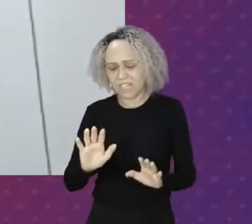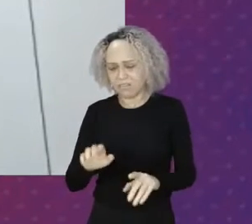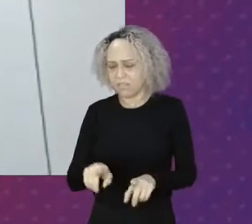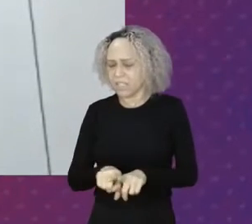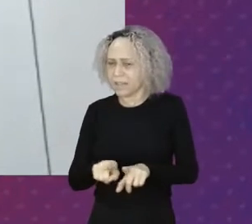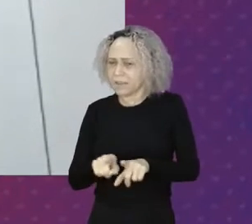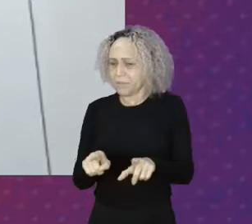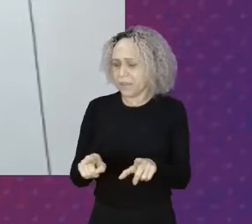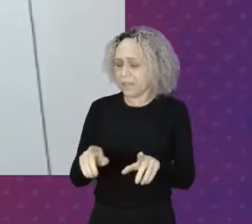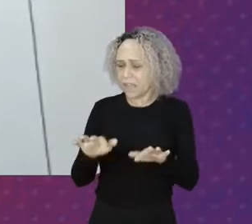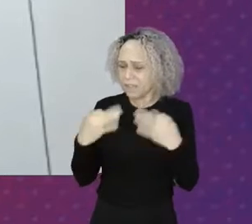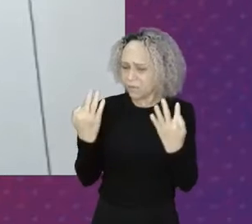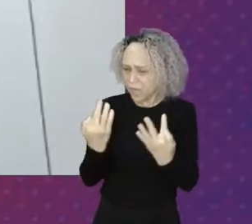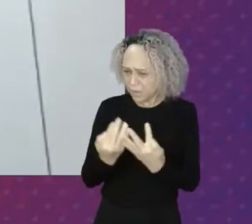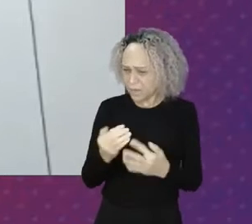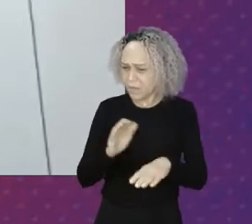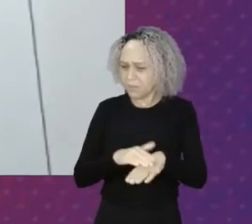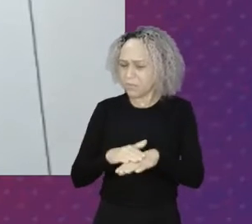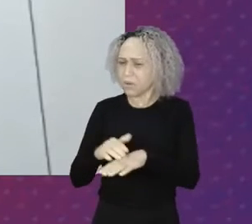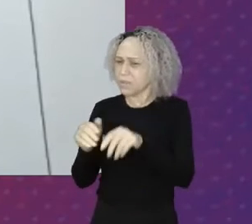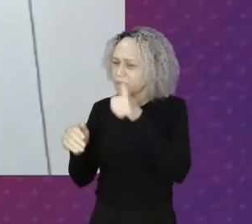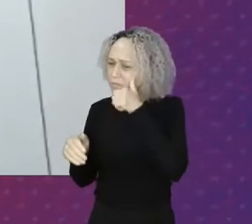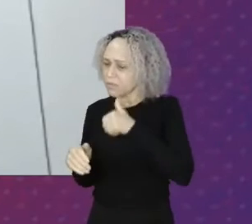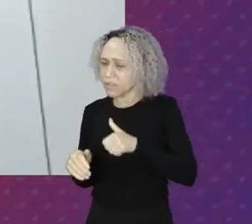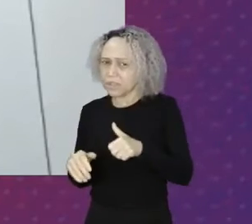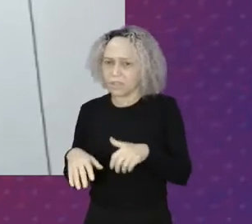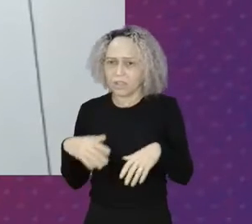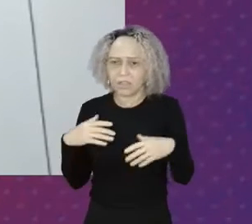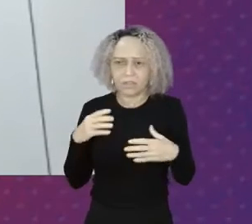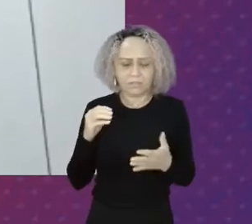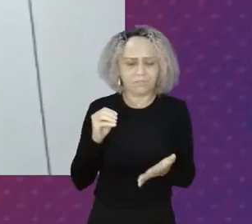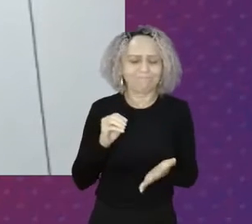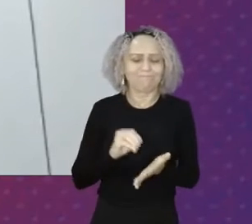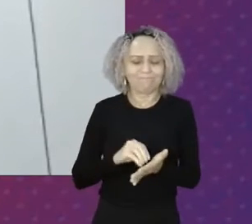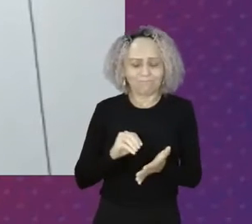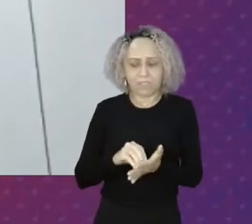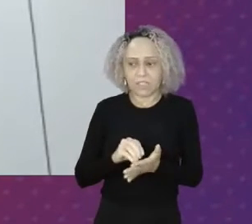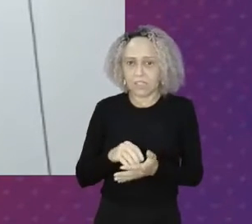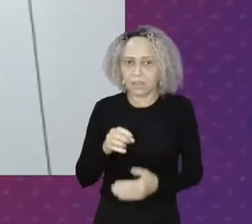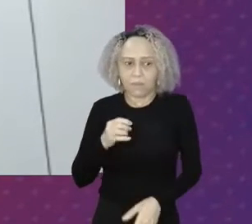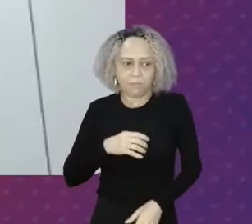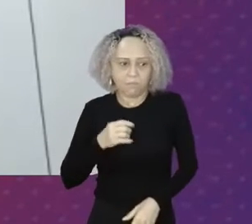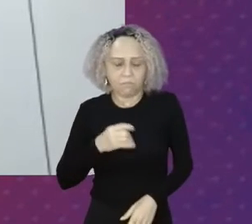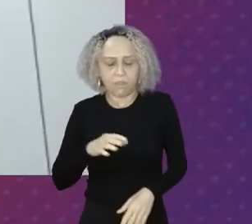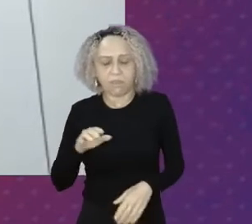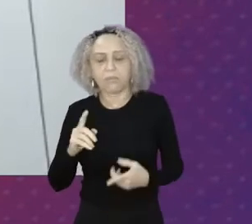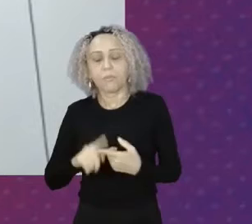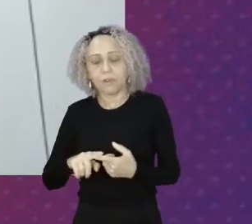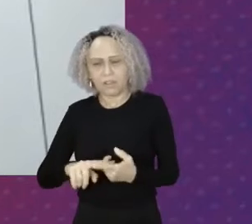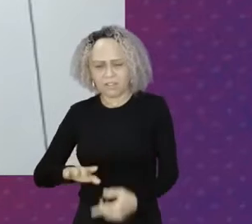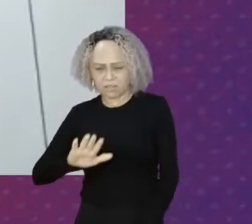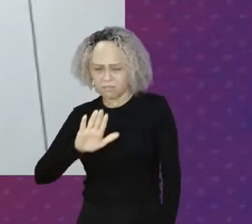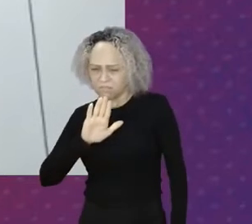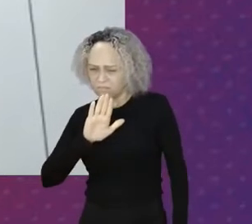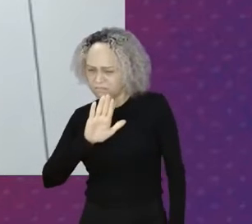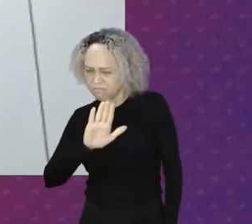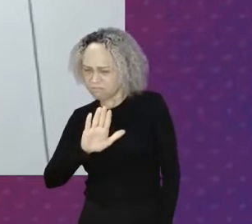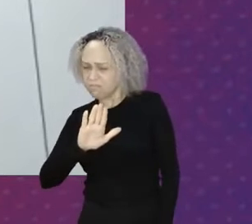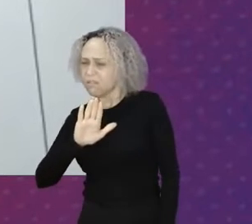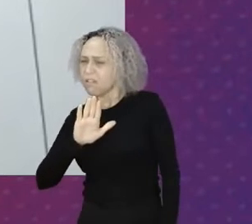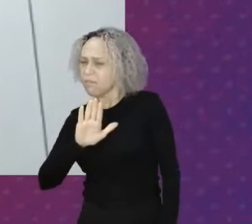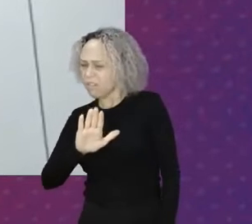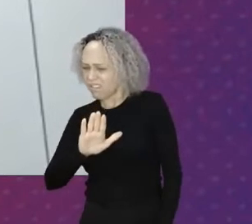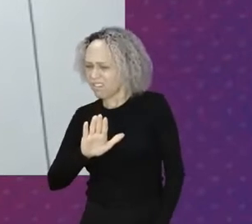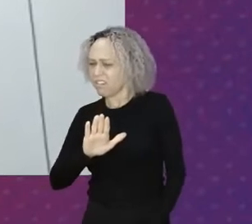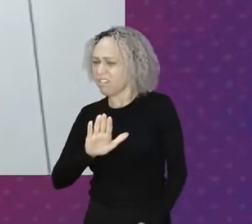também atinge muitas mulheres no exercício político, né? As ameaças que elas sofrem e as ameaças que